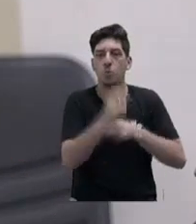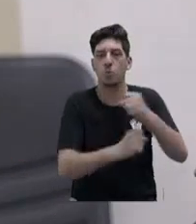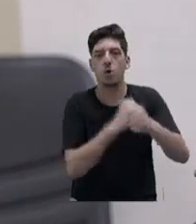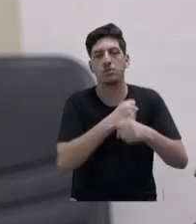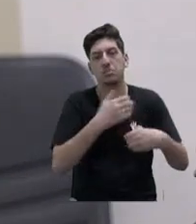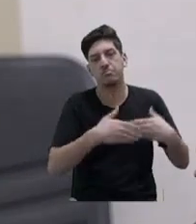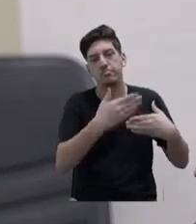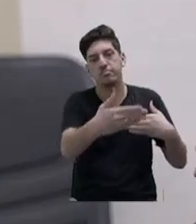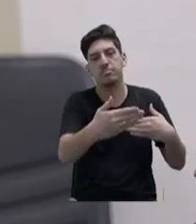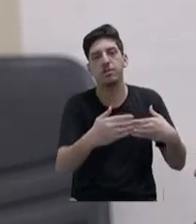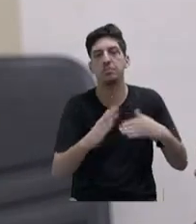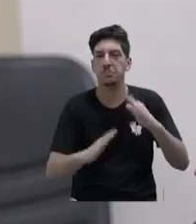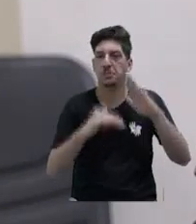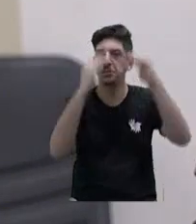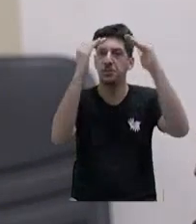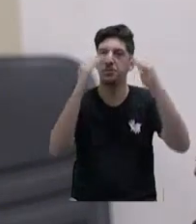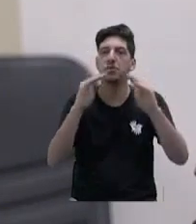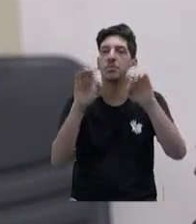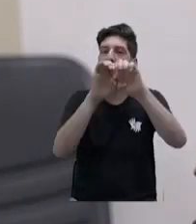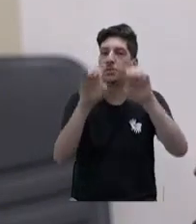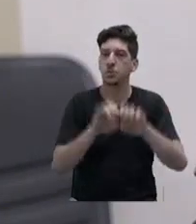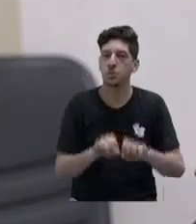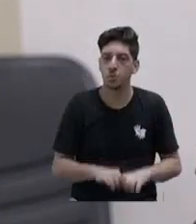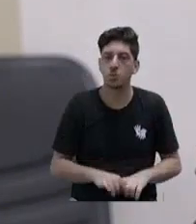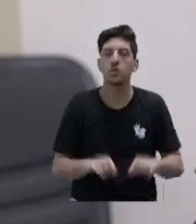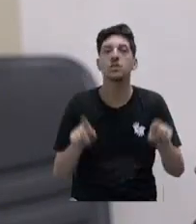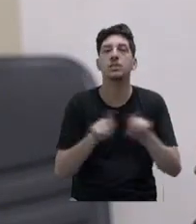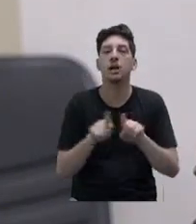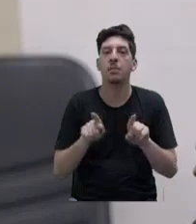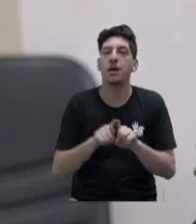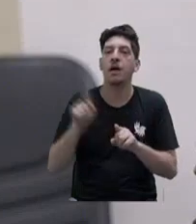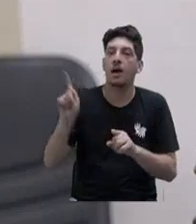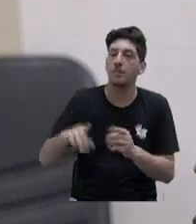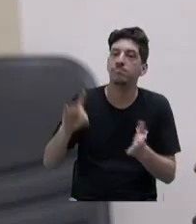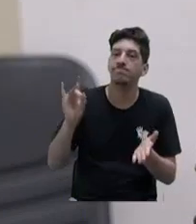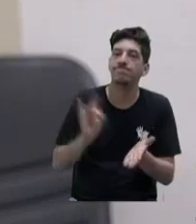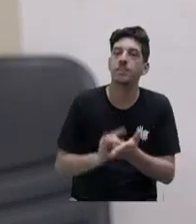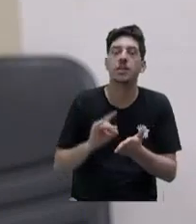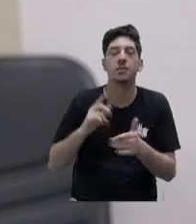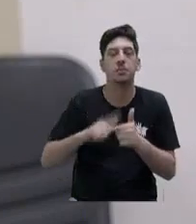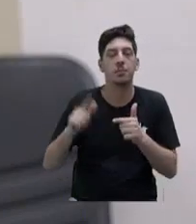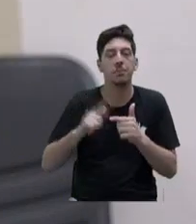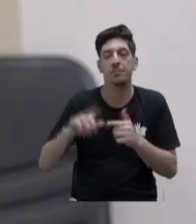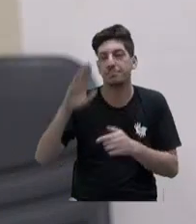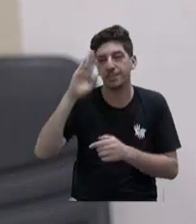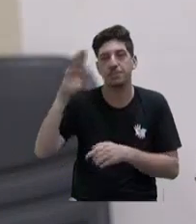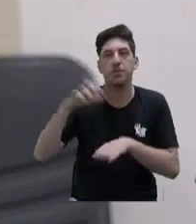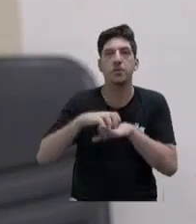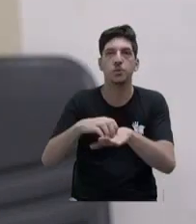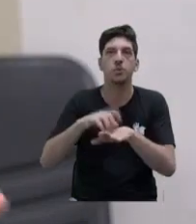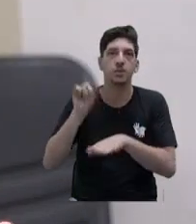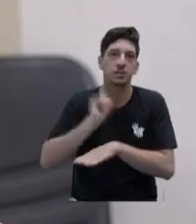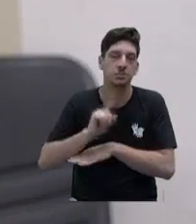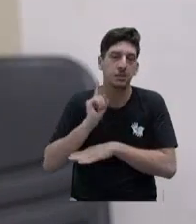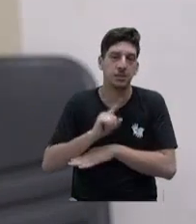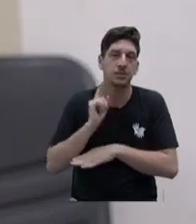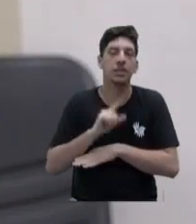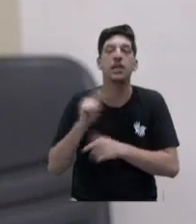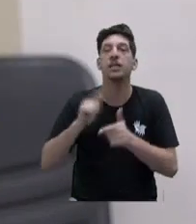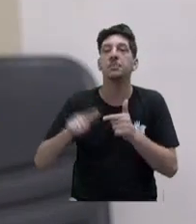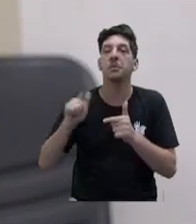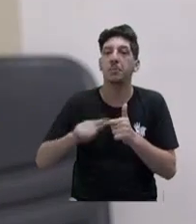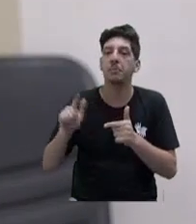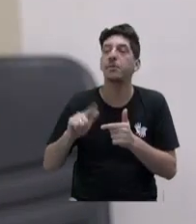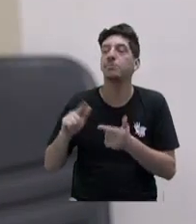4 anos de desenvolver a infraestrutura, sendo esse realmente o maior problema hoje do turismo em Minas Gerais. Esse problema ele é tão real